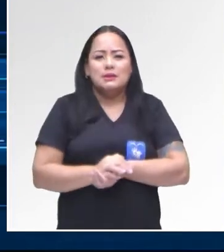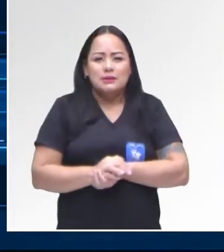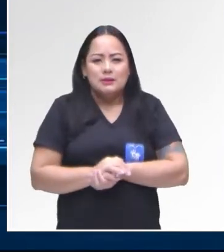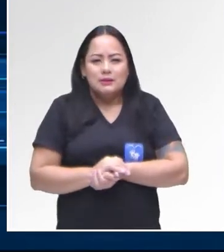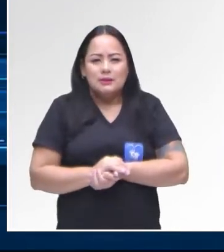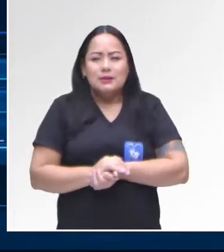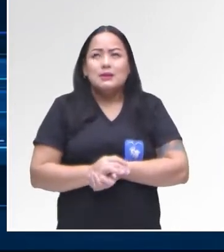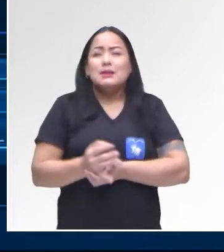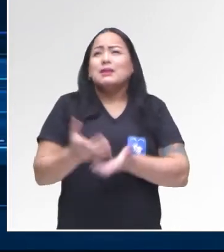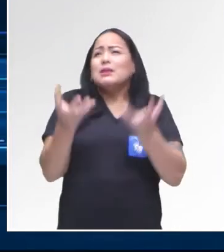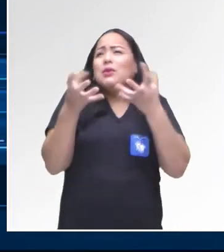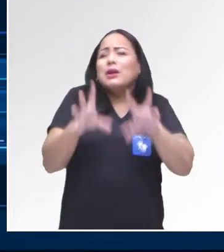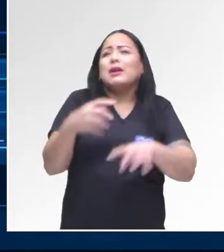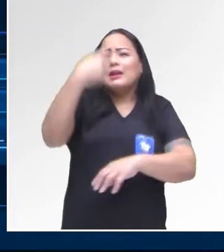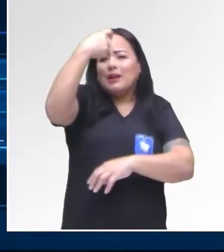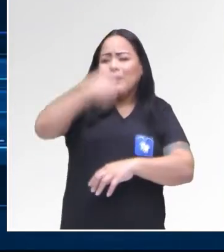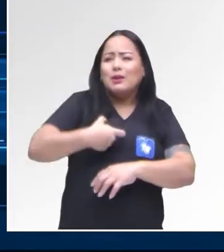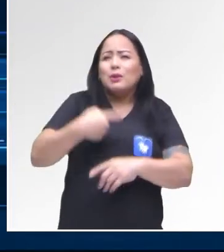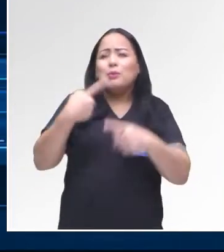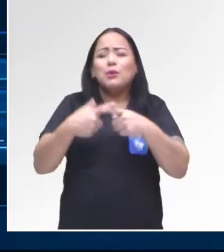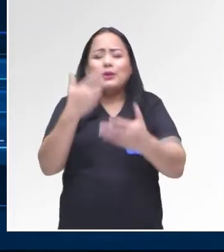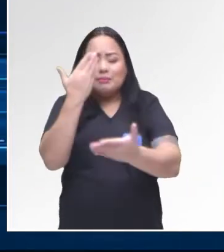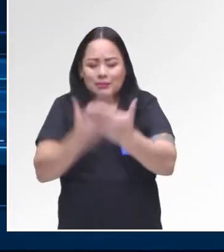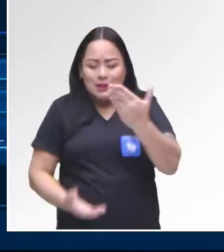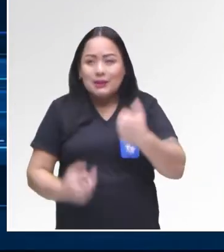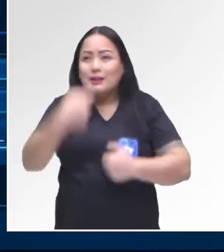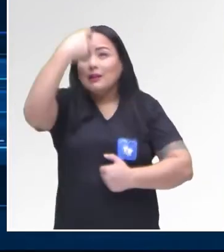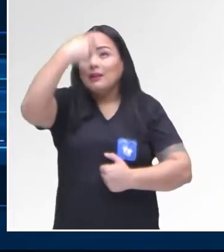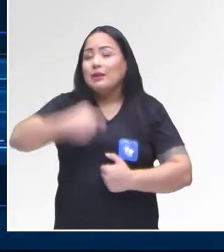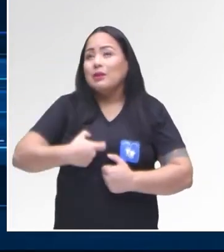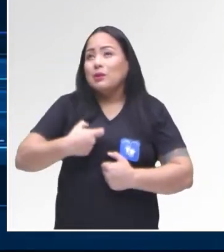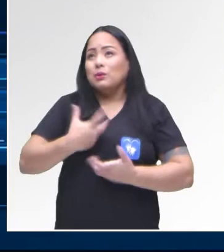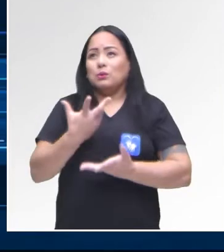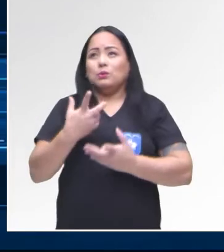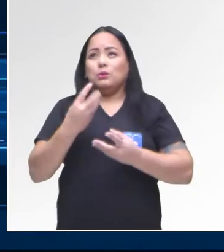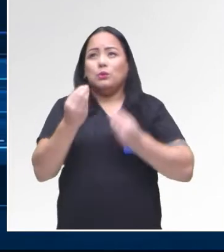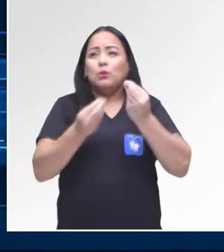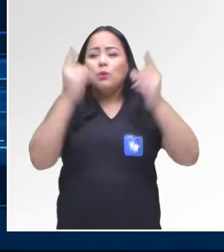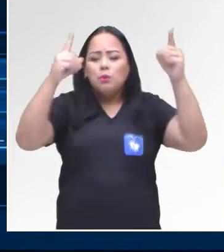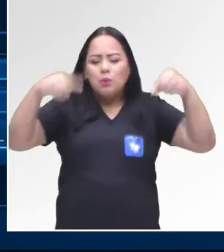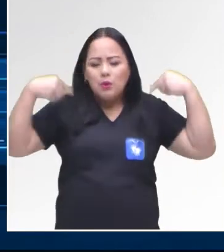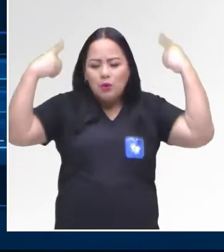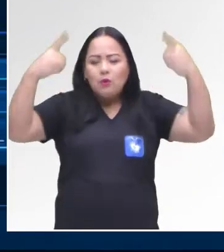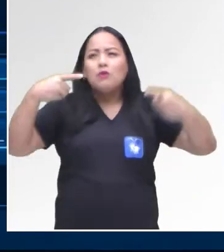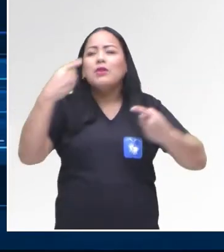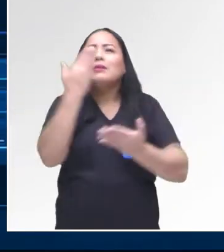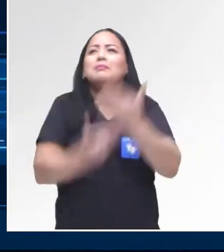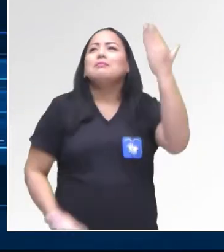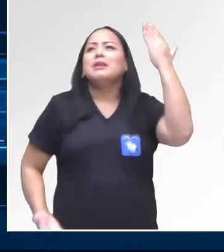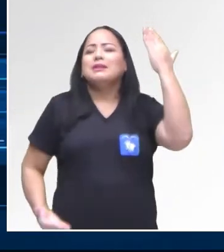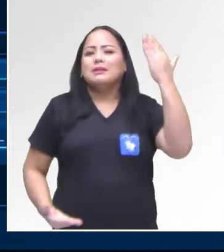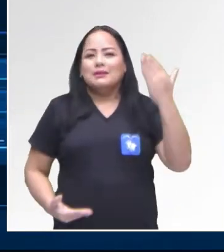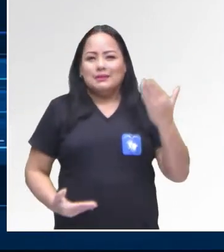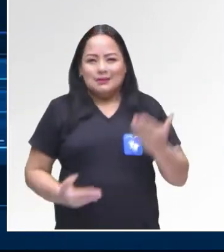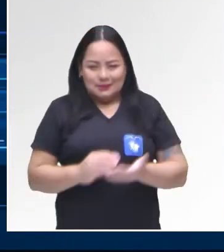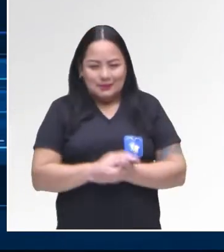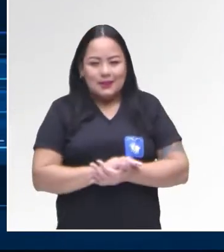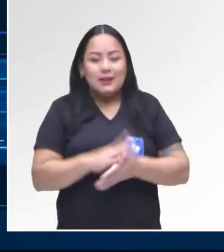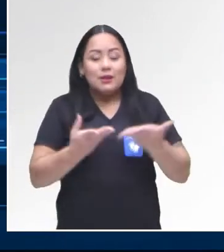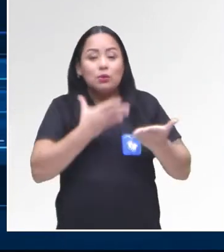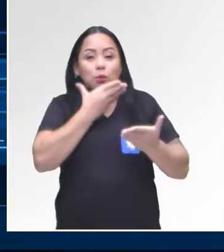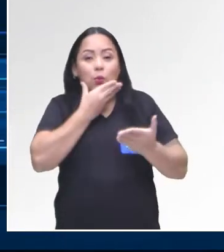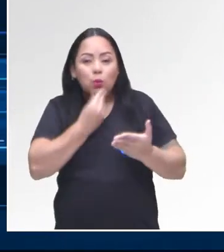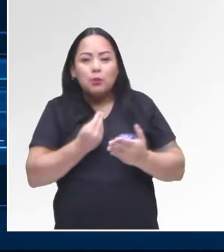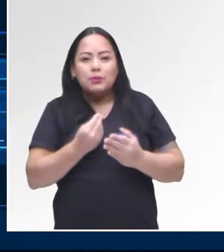não queirais, pastor divino, perder a ovelha que sou, a ovelha desgarrada que sou. Então nós temos o homem do